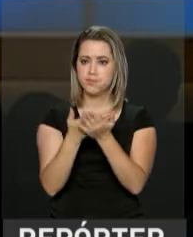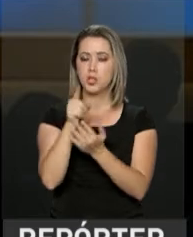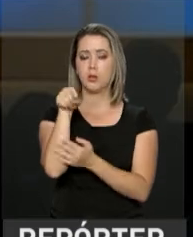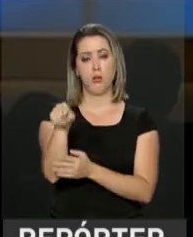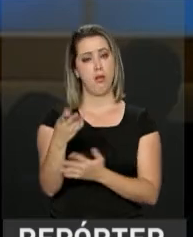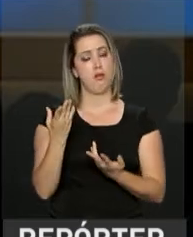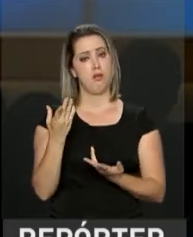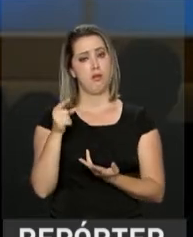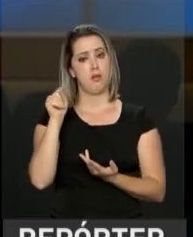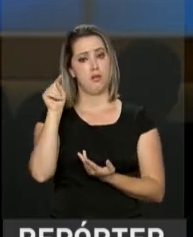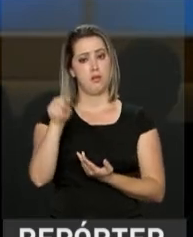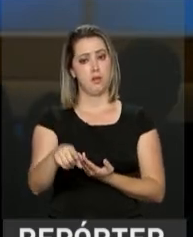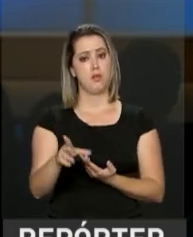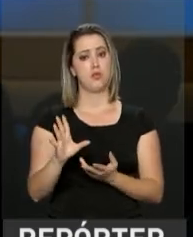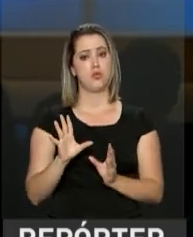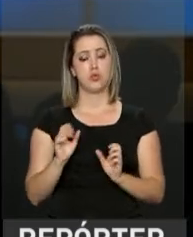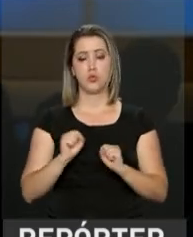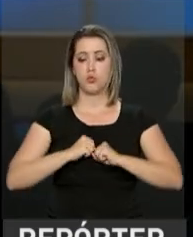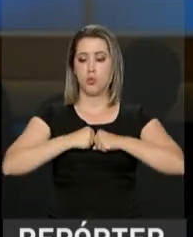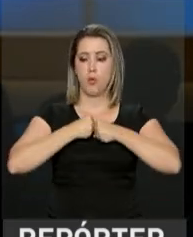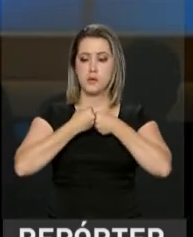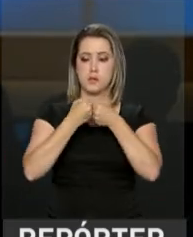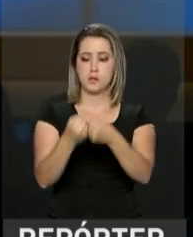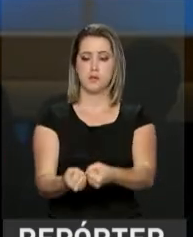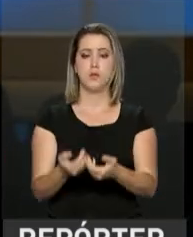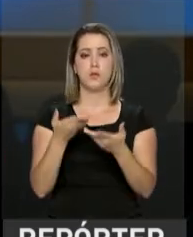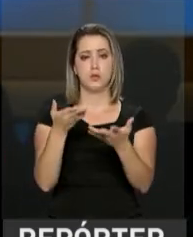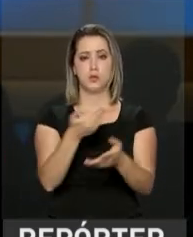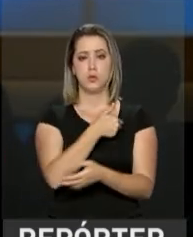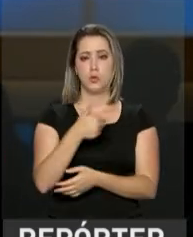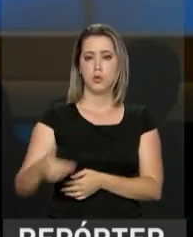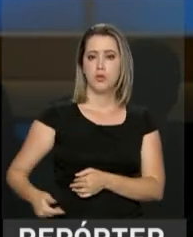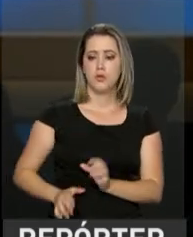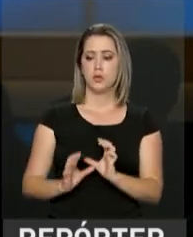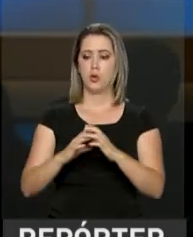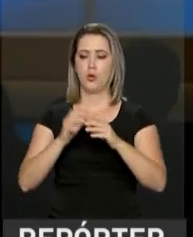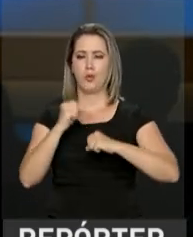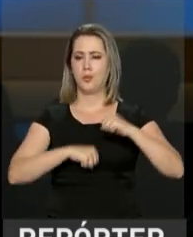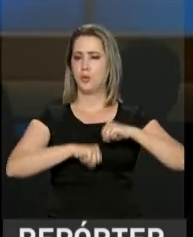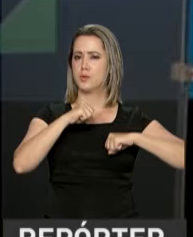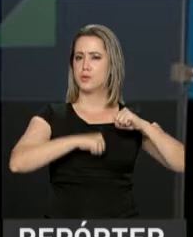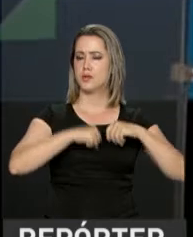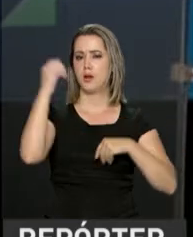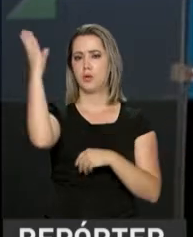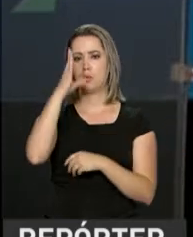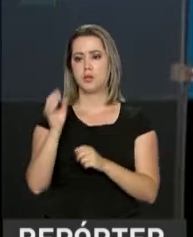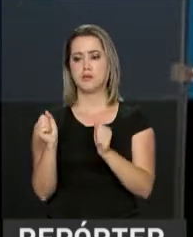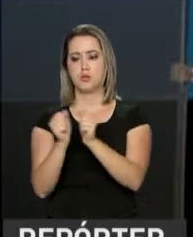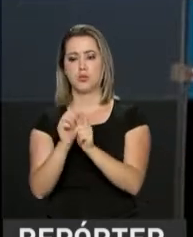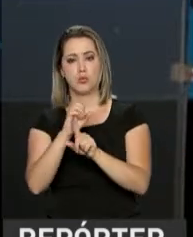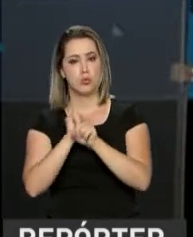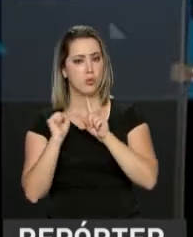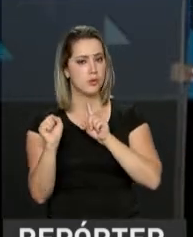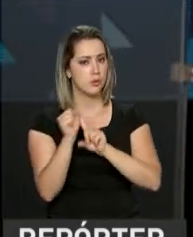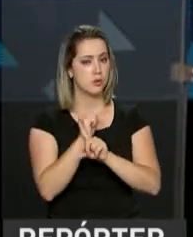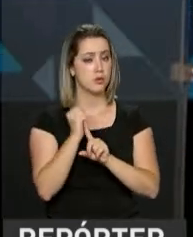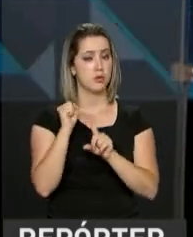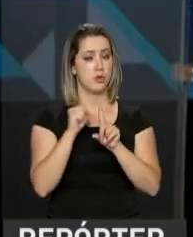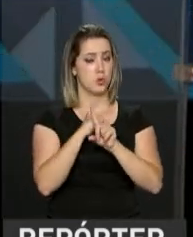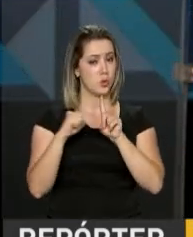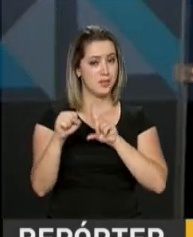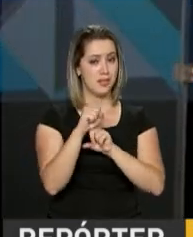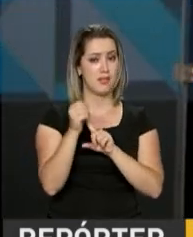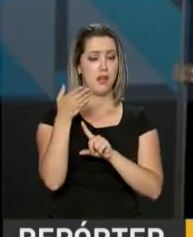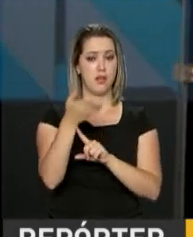mercê desses esforços do governo e do setor produtivo da sociedade brasileira o senhor